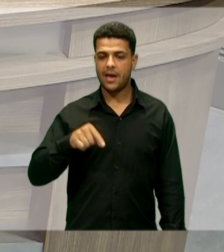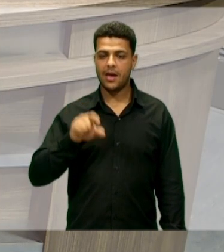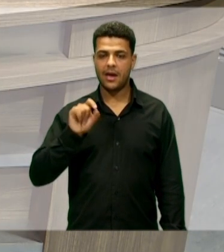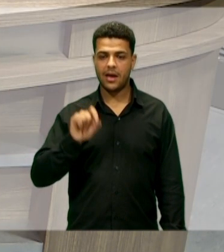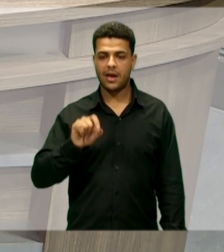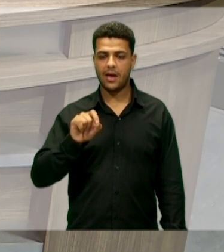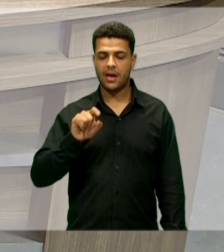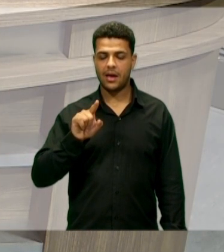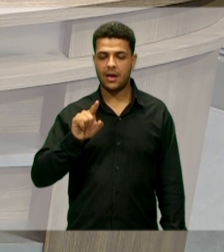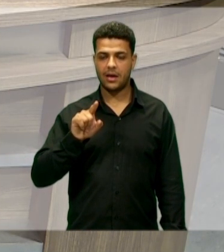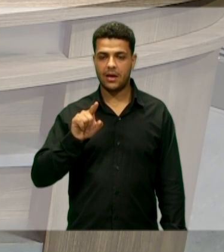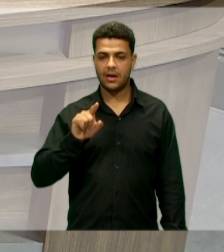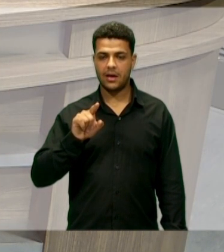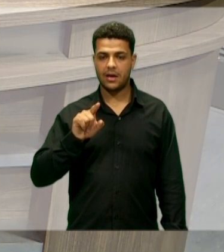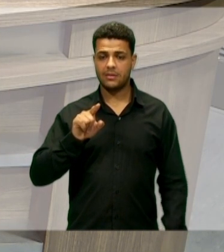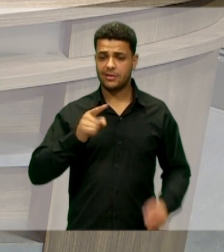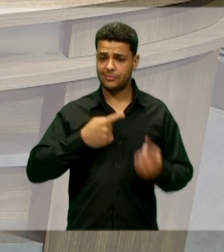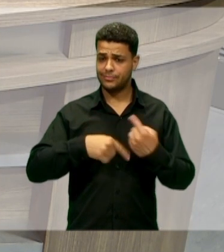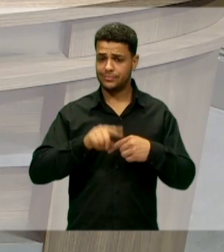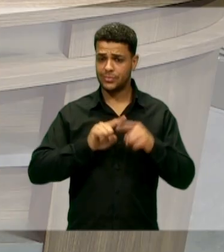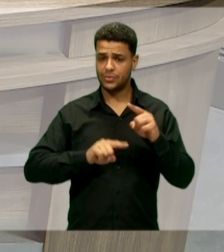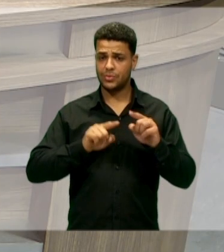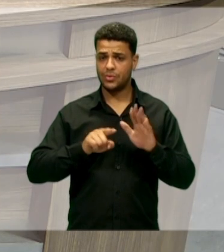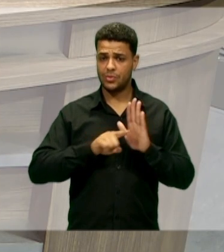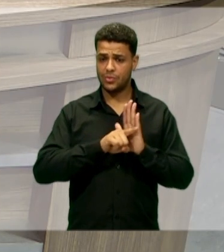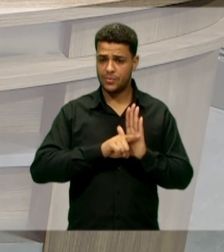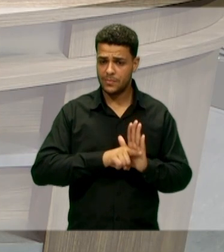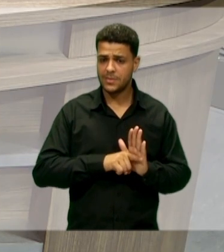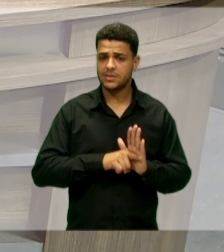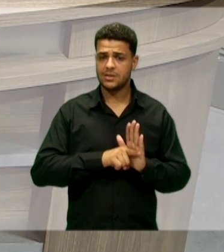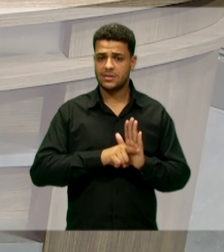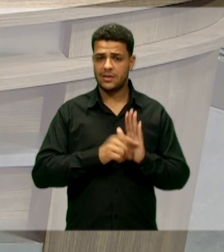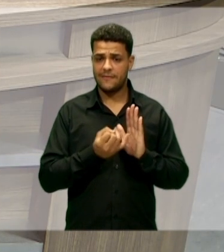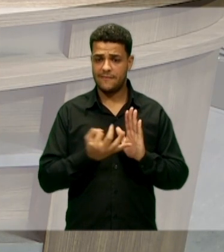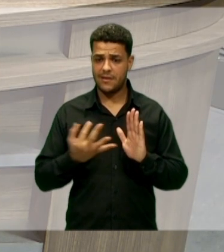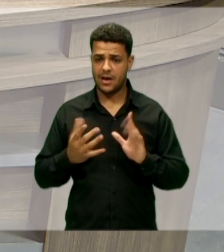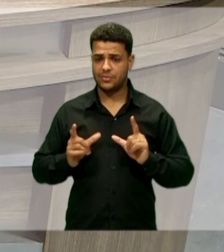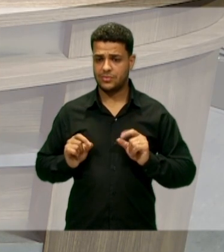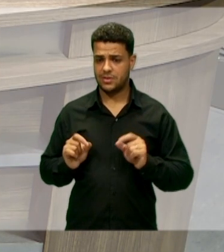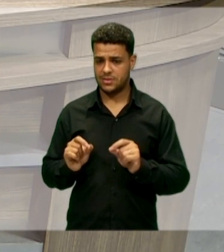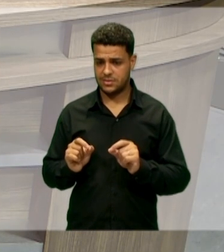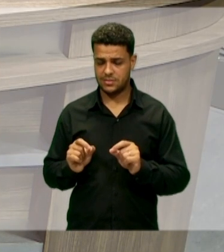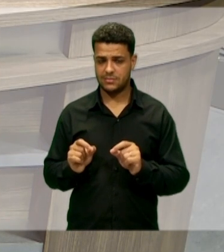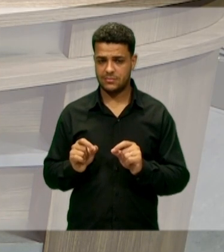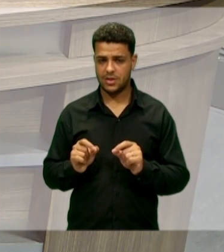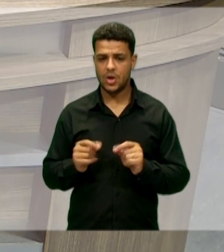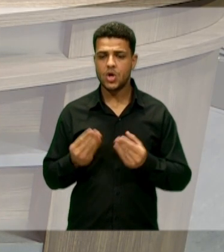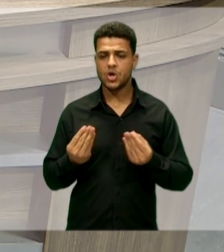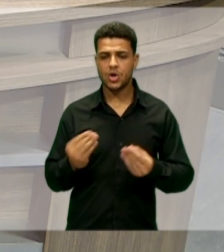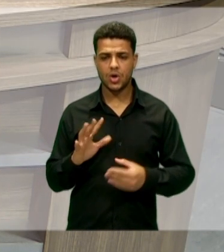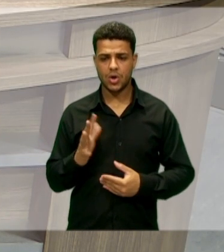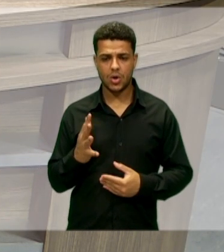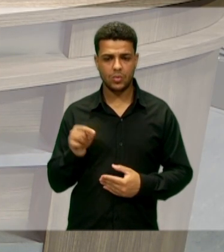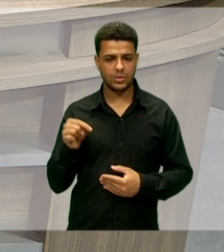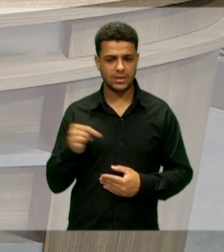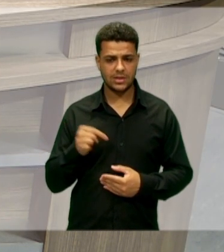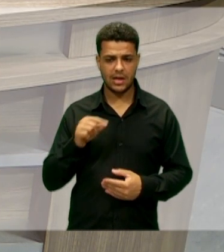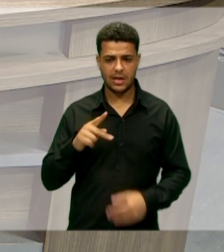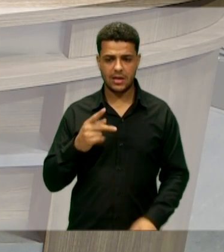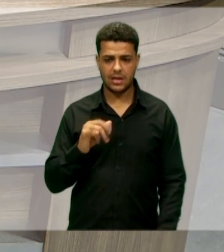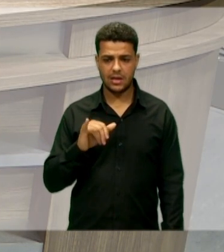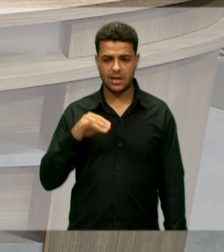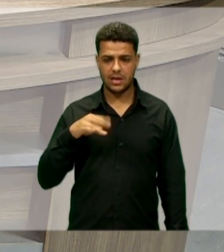Imunoterapia, ela tem revolucionado aí o tratamento de diversos tipos de câncer. E como é que funciona essa